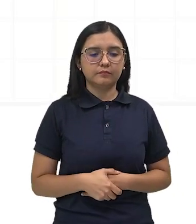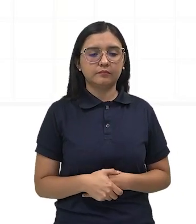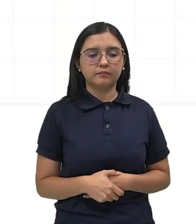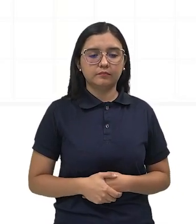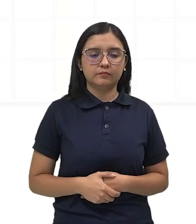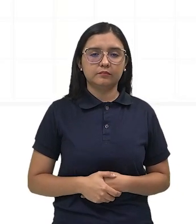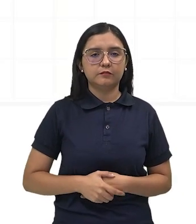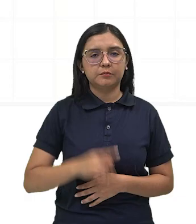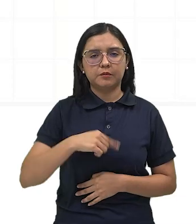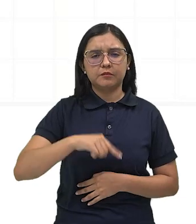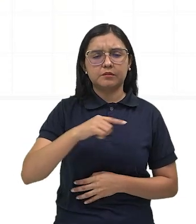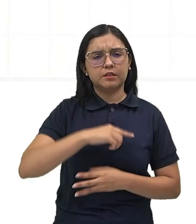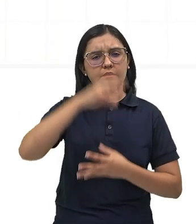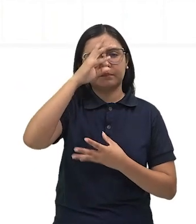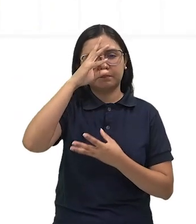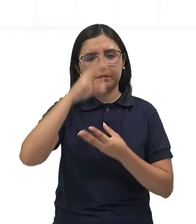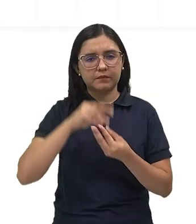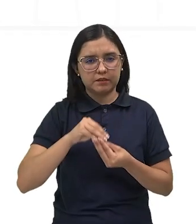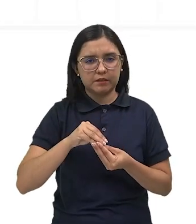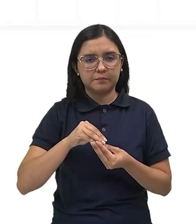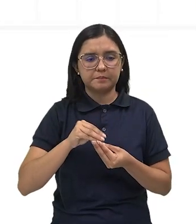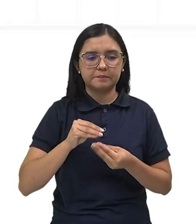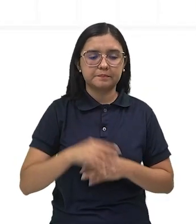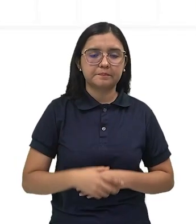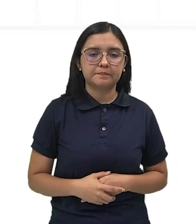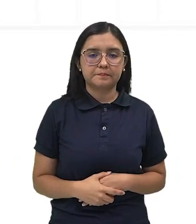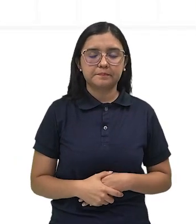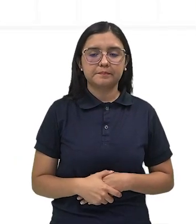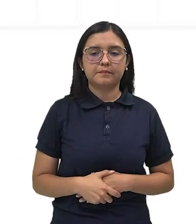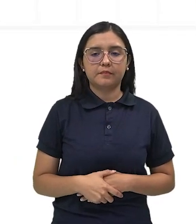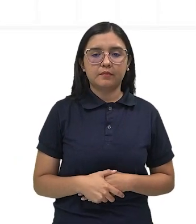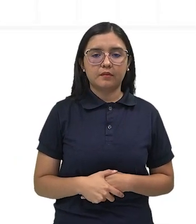só para ter uma ideia do que nós temos aqui. Então,